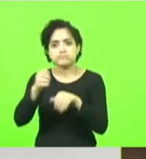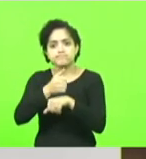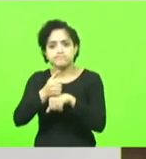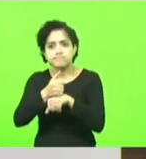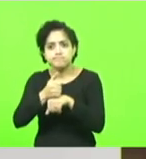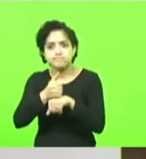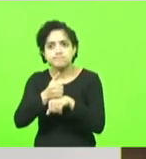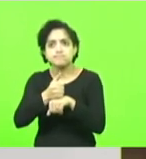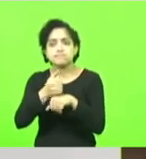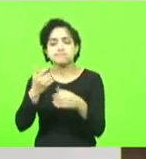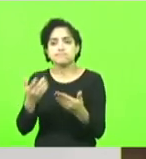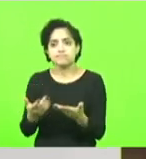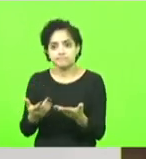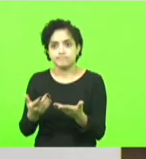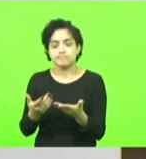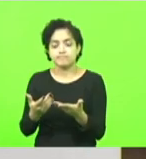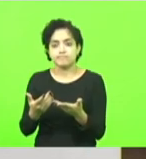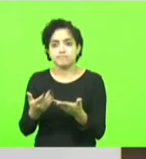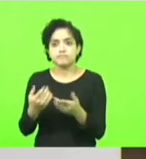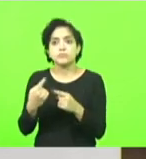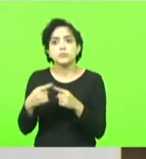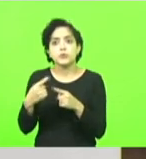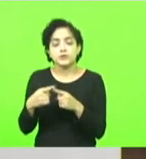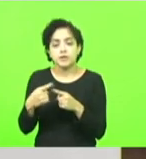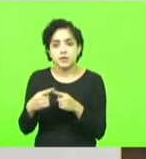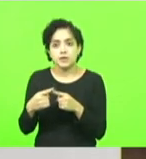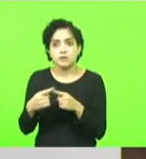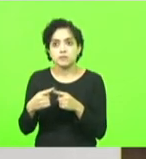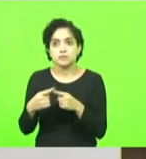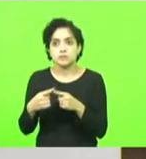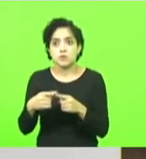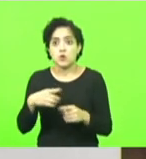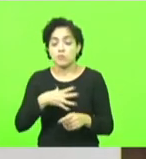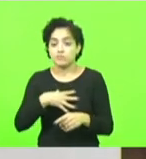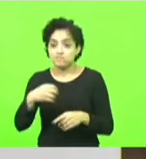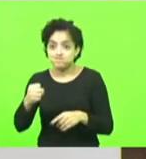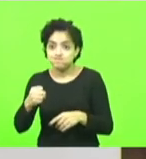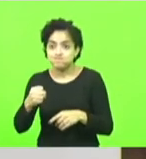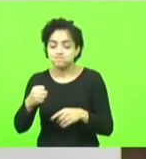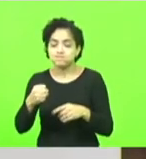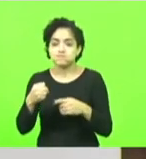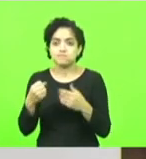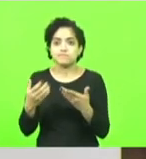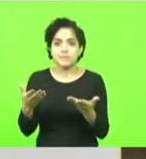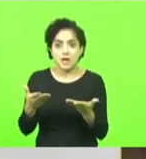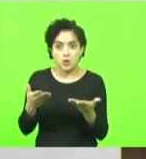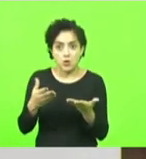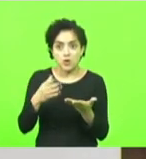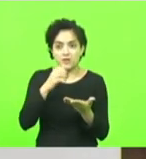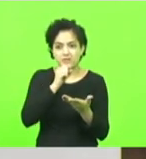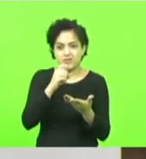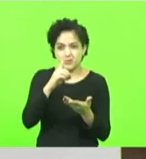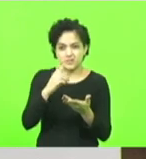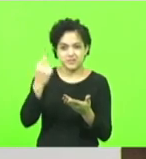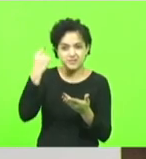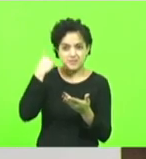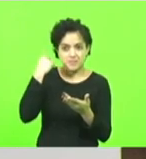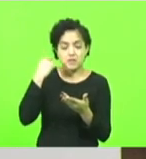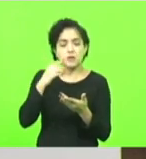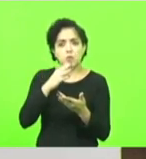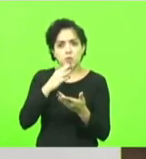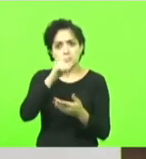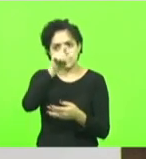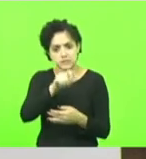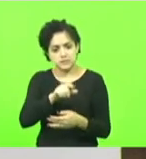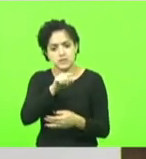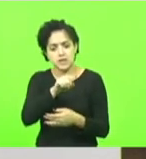essa degladiação. O último que se suicidou, agora esse final de semana, eu o conhecia, um